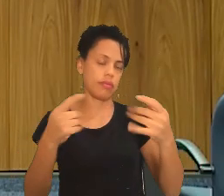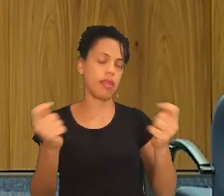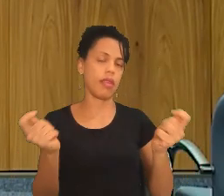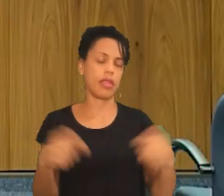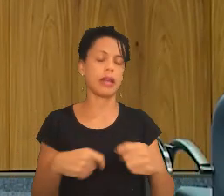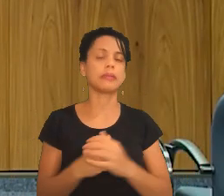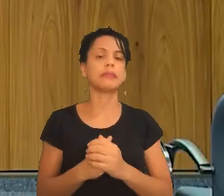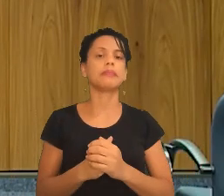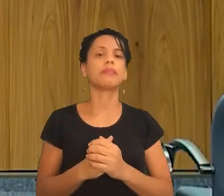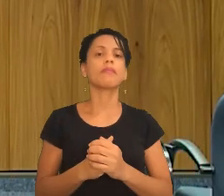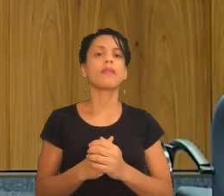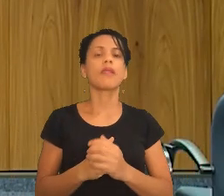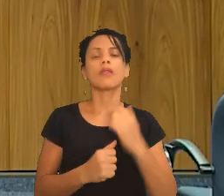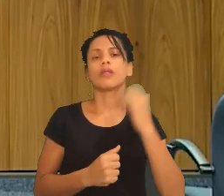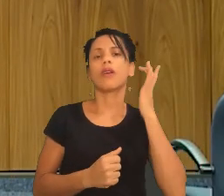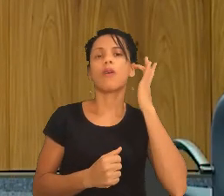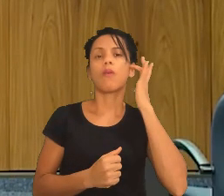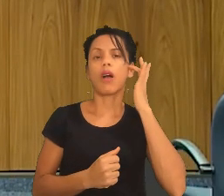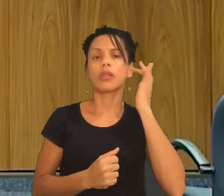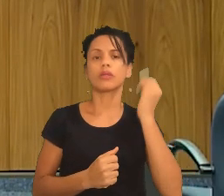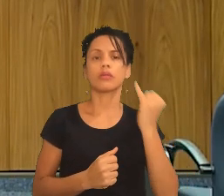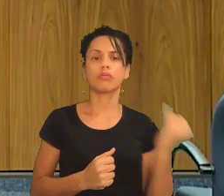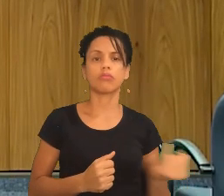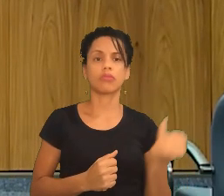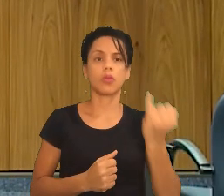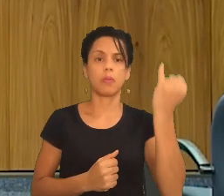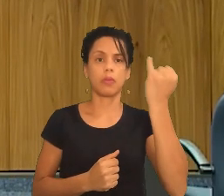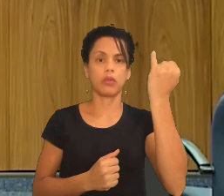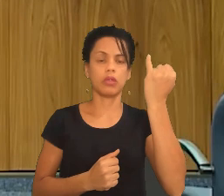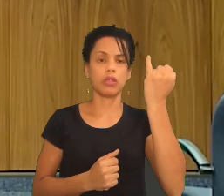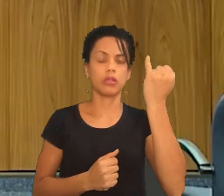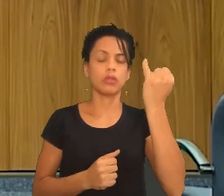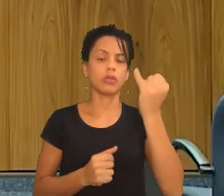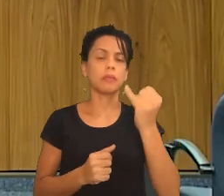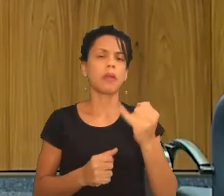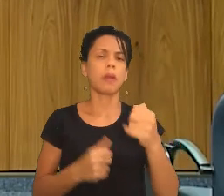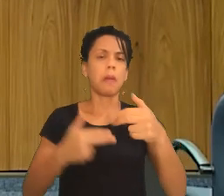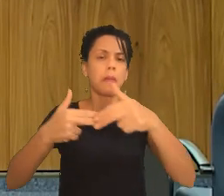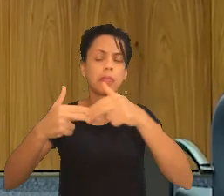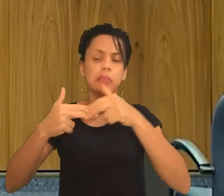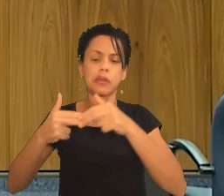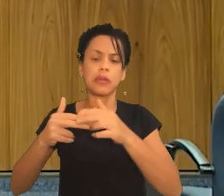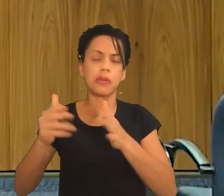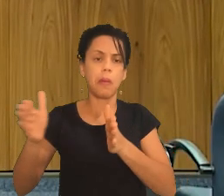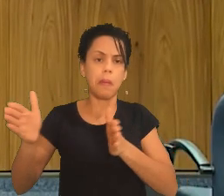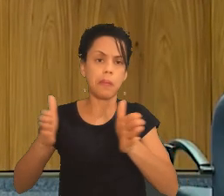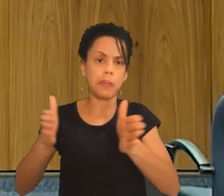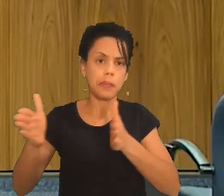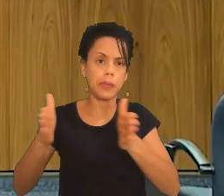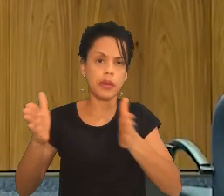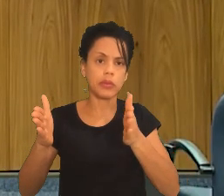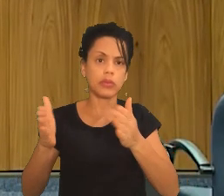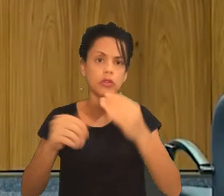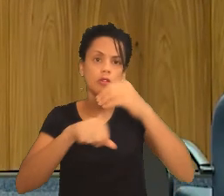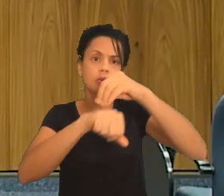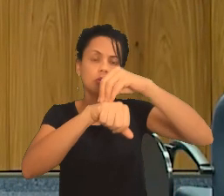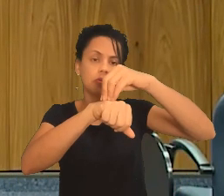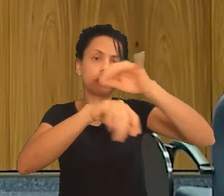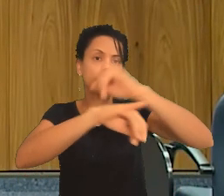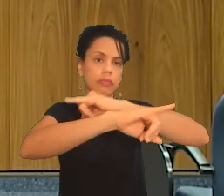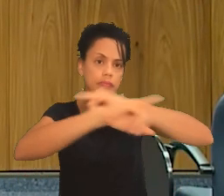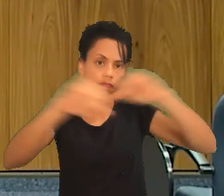ressaltar, que eu acho importante, que durante a divulgação do filme a gente teve um encontro muito marcante lá